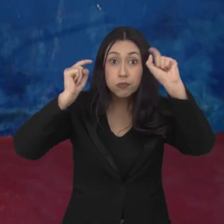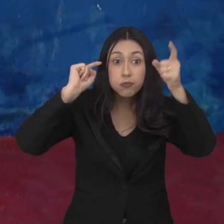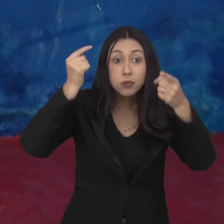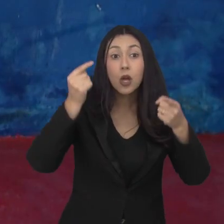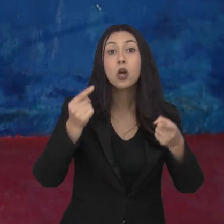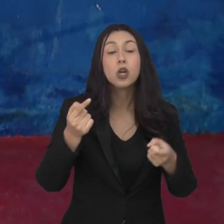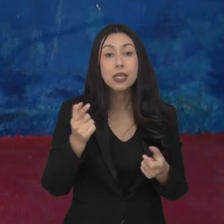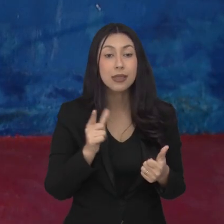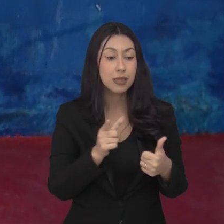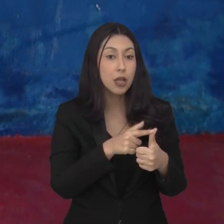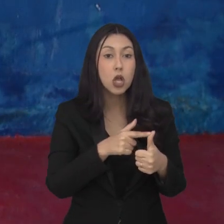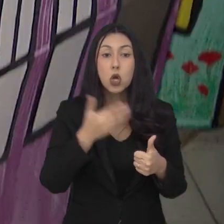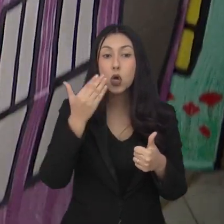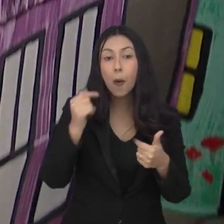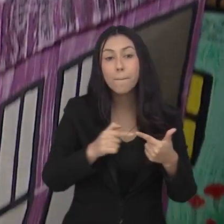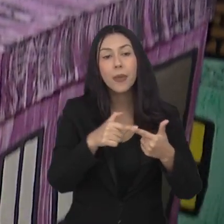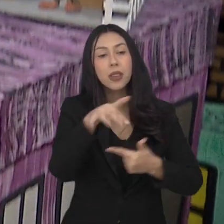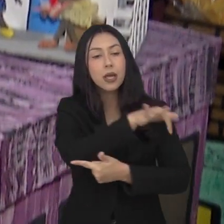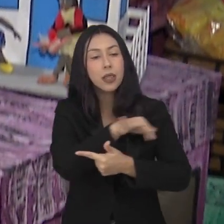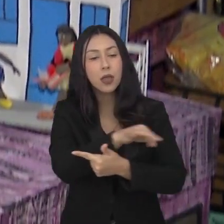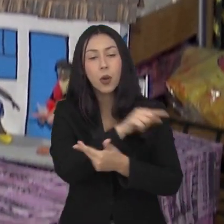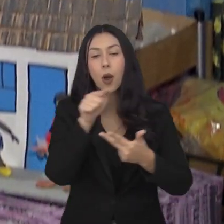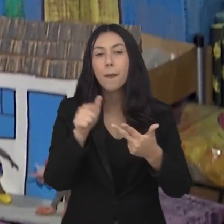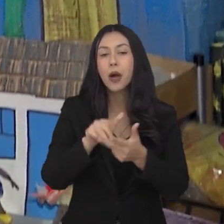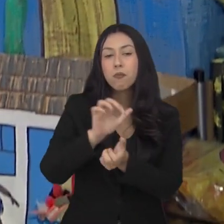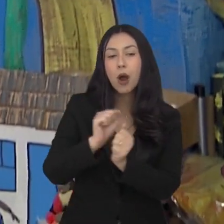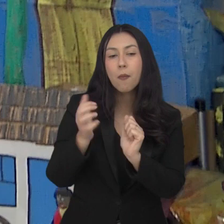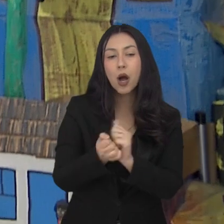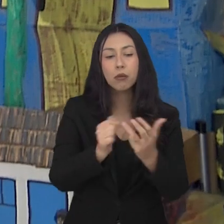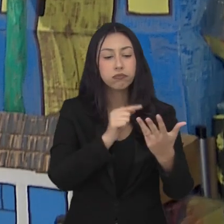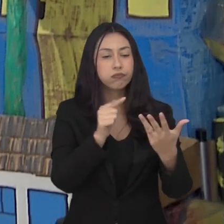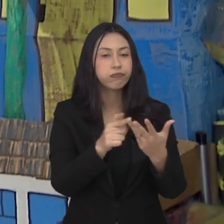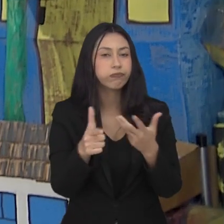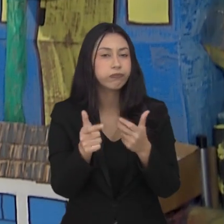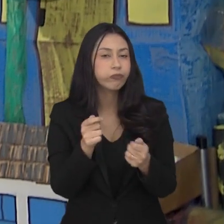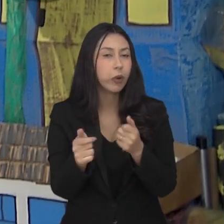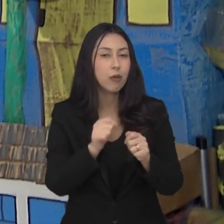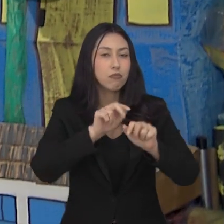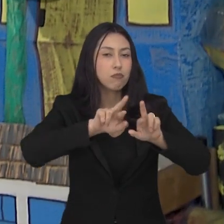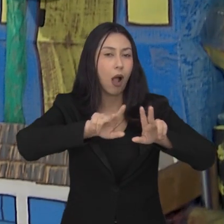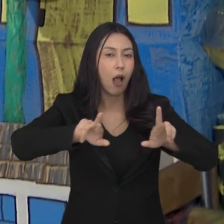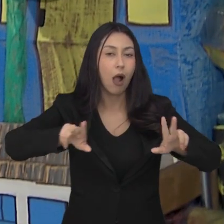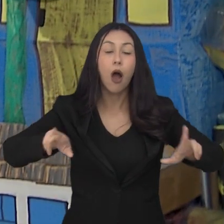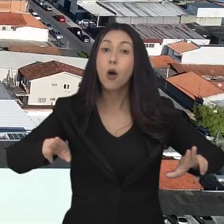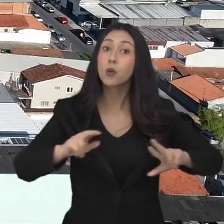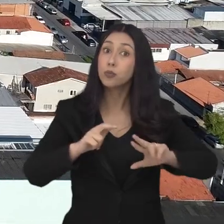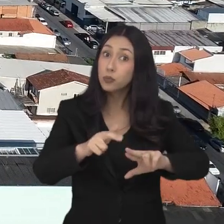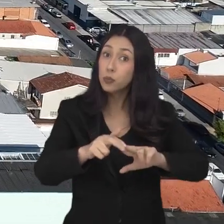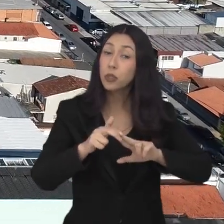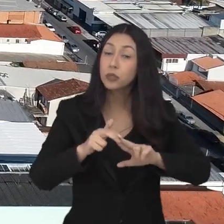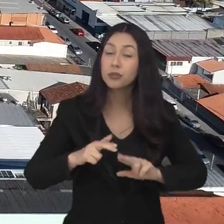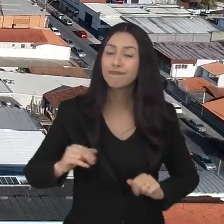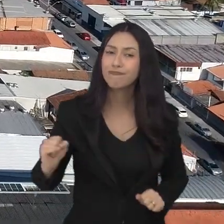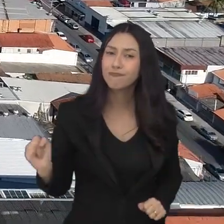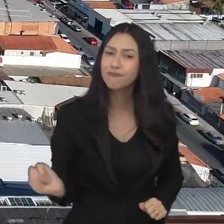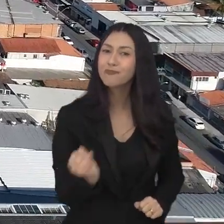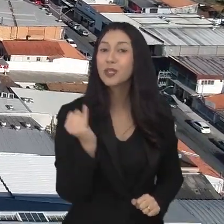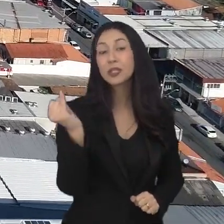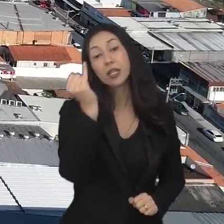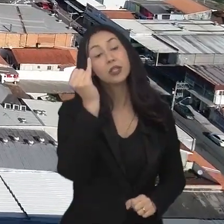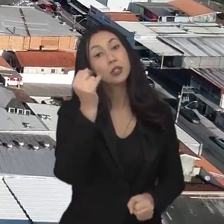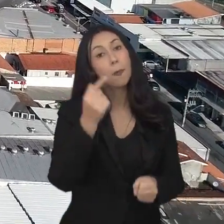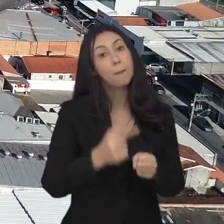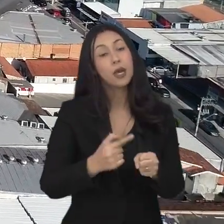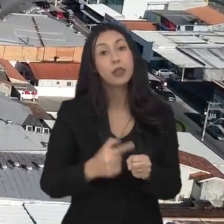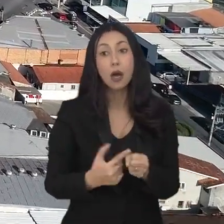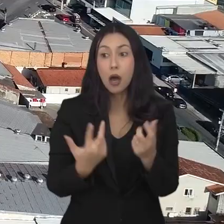criativa movimenta a gastronomia, a arquitetura, o artesanato, os games, entre outras áreas. Por isso é tão importante